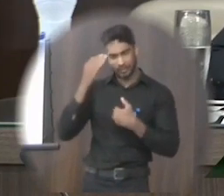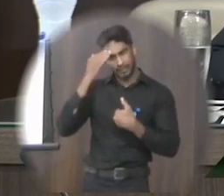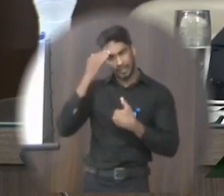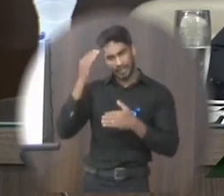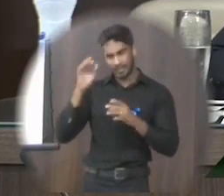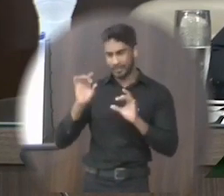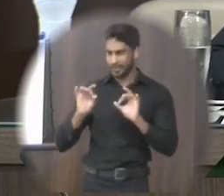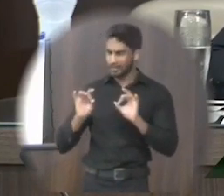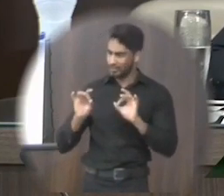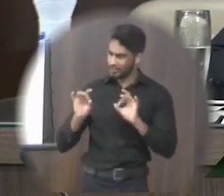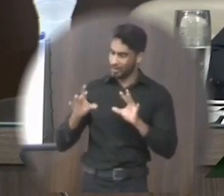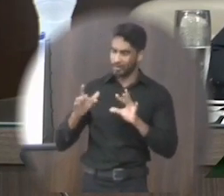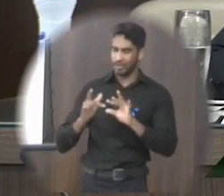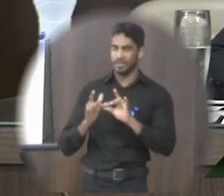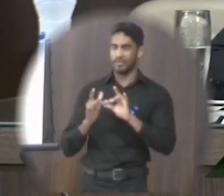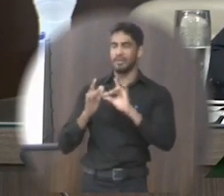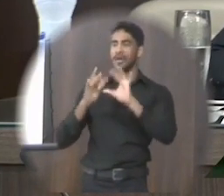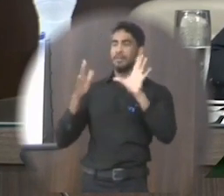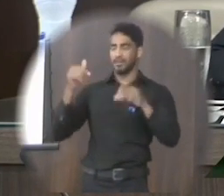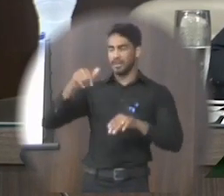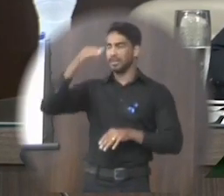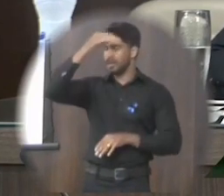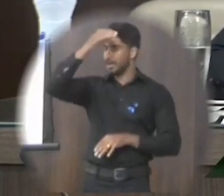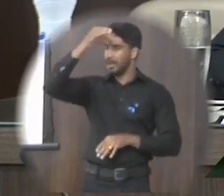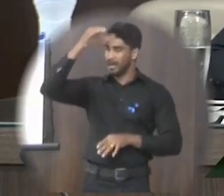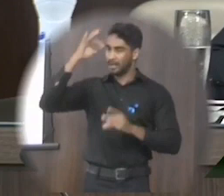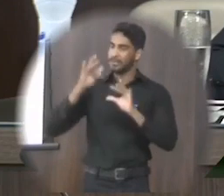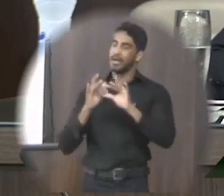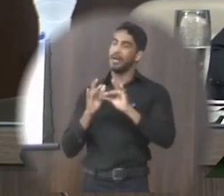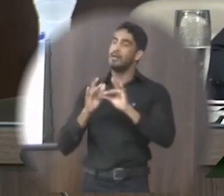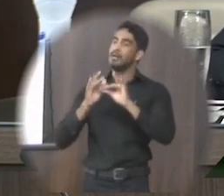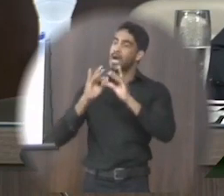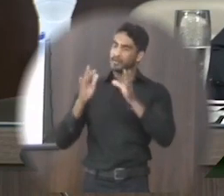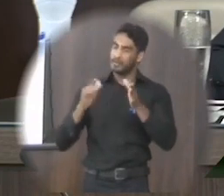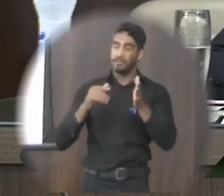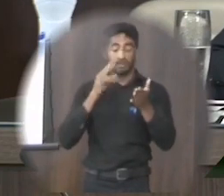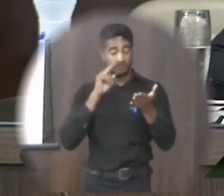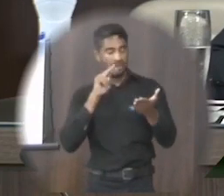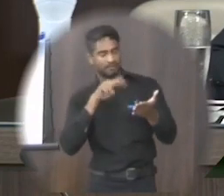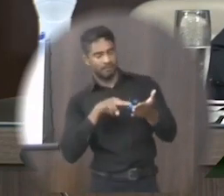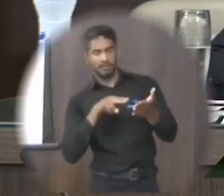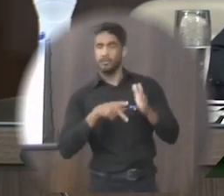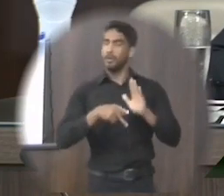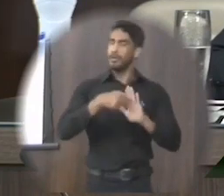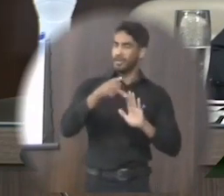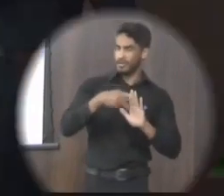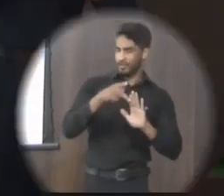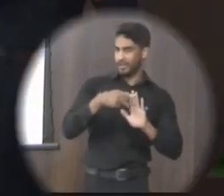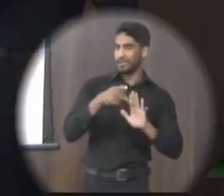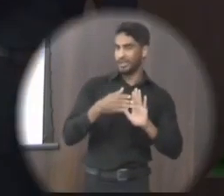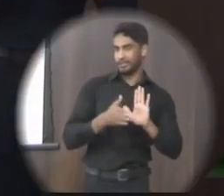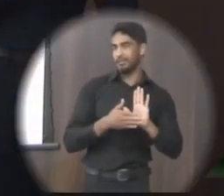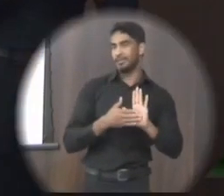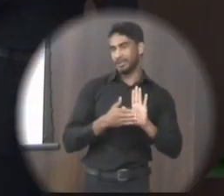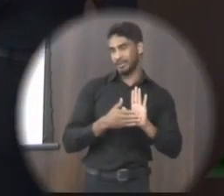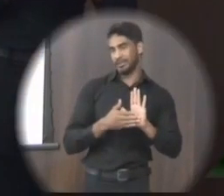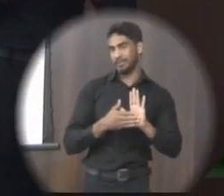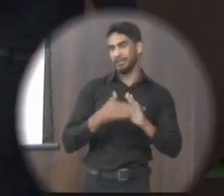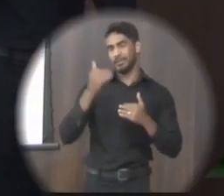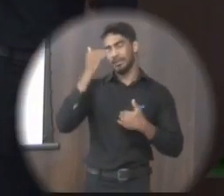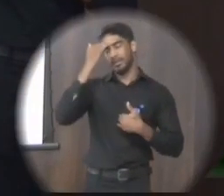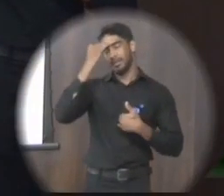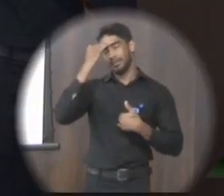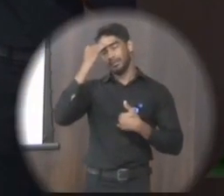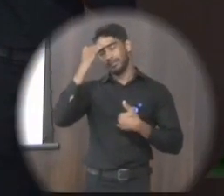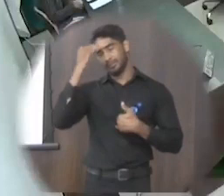senhor mesmo, e nós colocamos à disposição, essa casa está à disposição, e vamos estar alinhando esse projeto para poder sair do papel. Muito agradecido aí